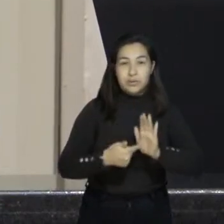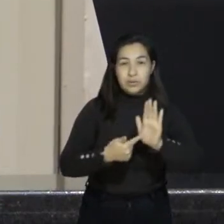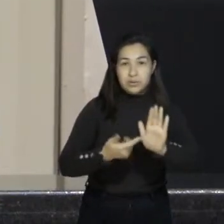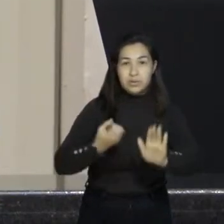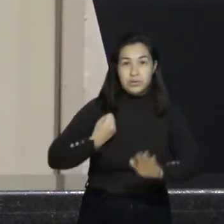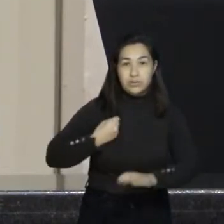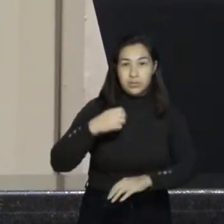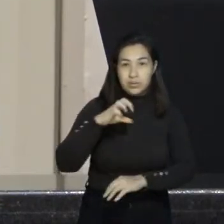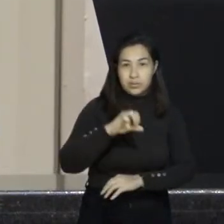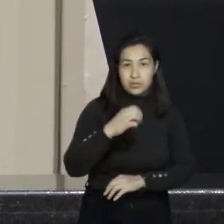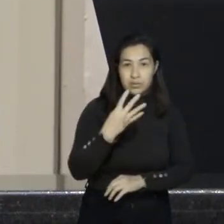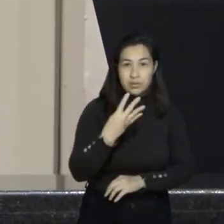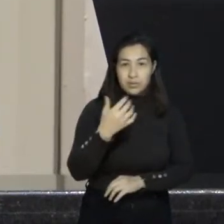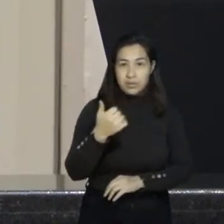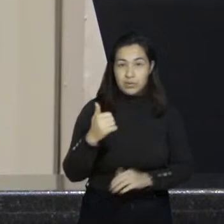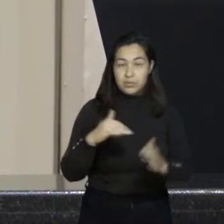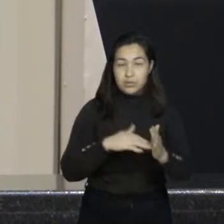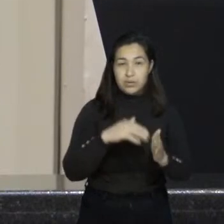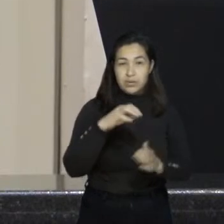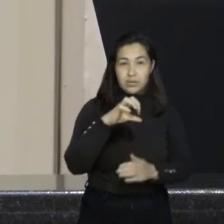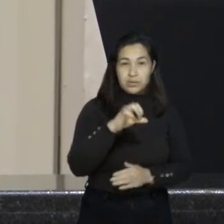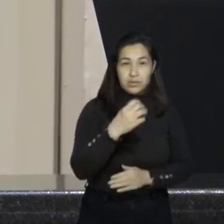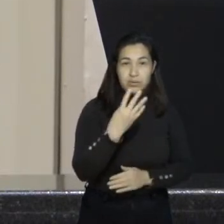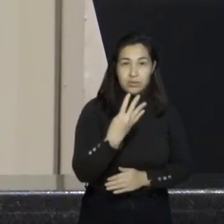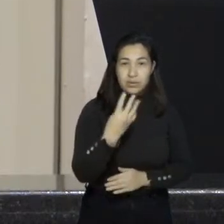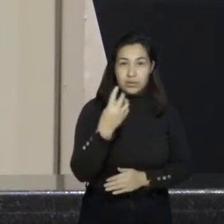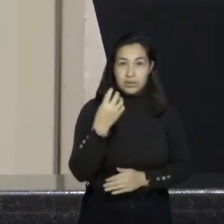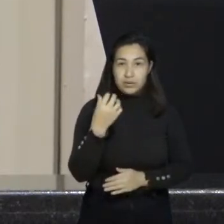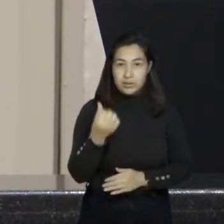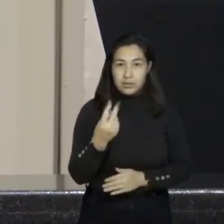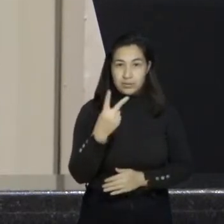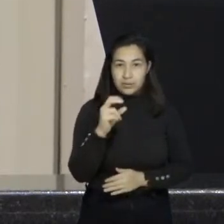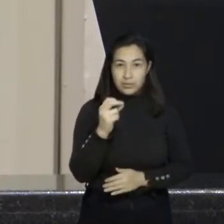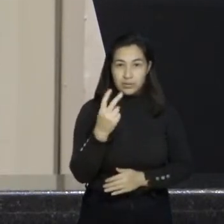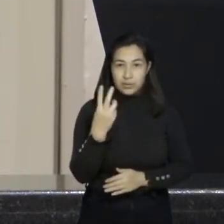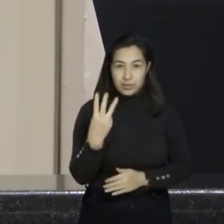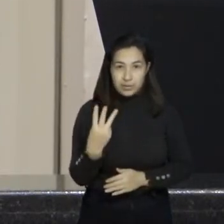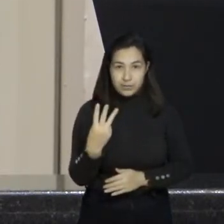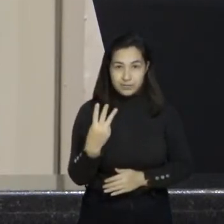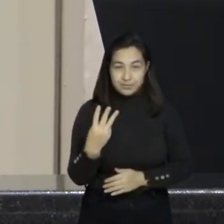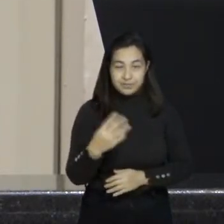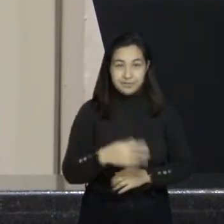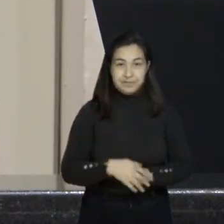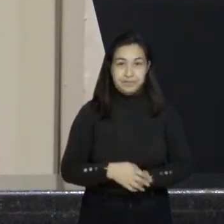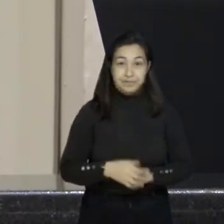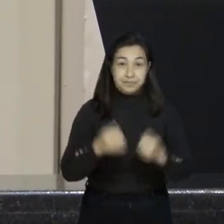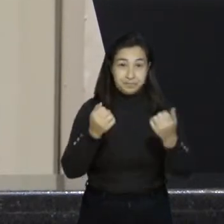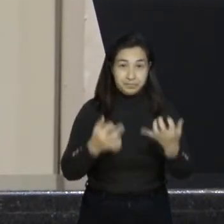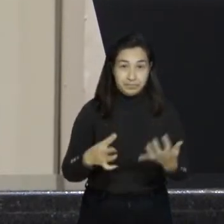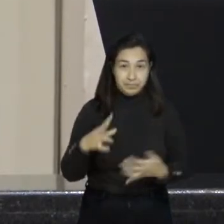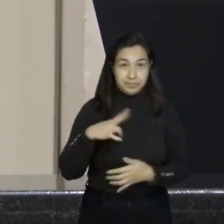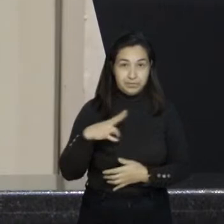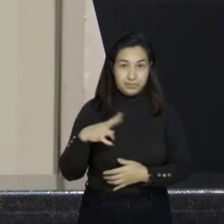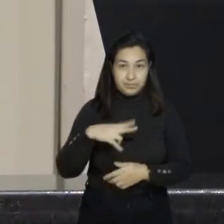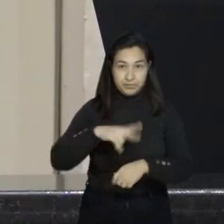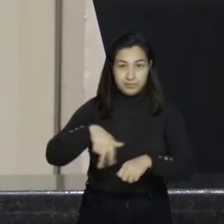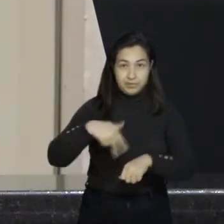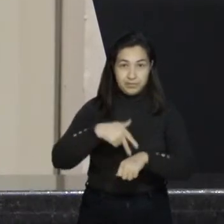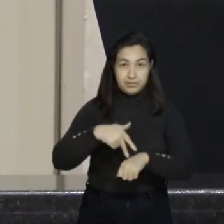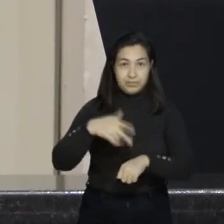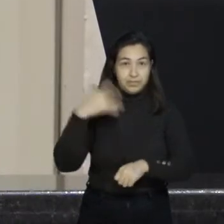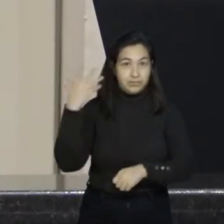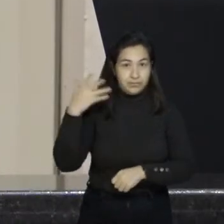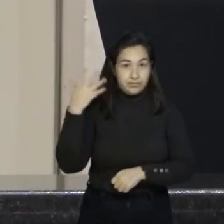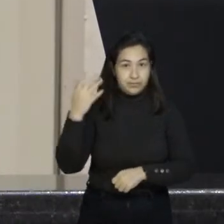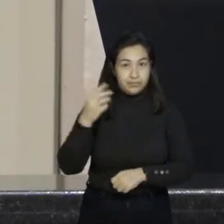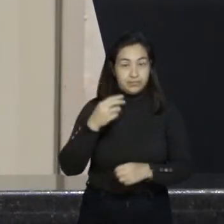941 a 946 2023 nas explicações pessoais fizeram uso da palavra o senhor deputados